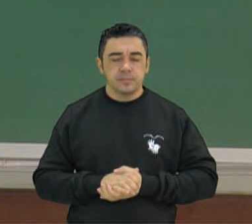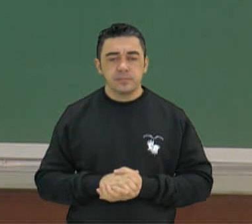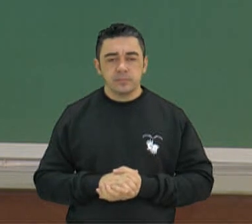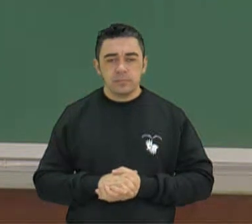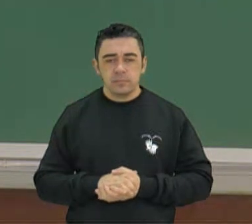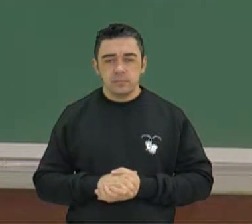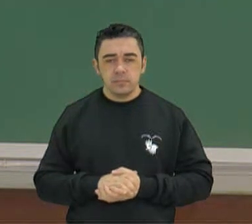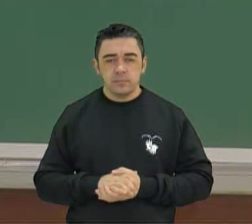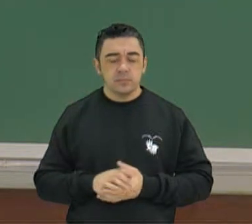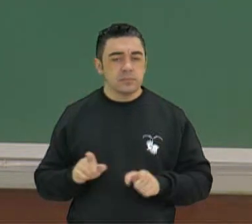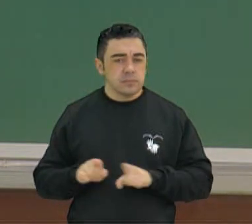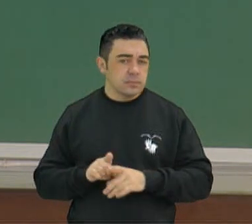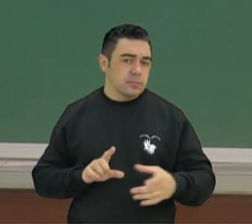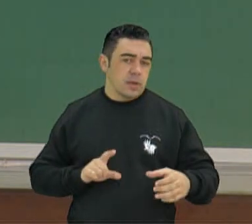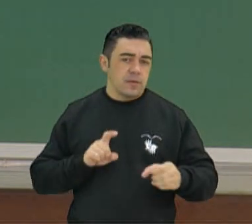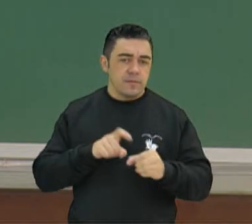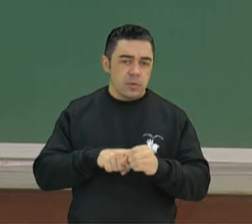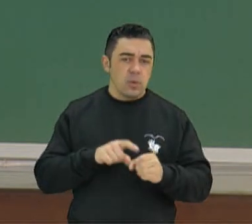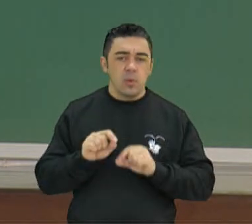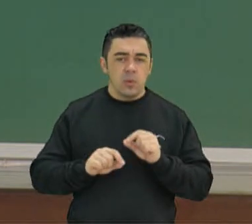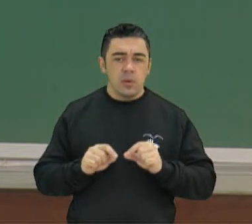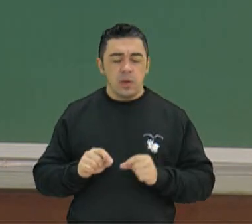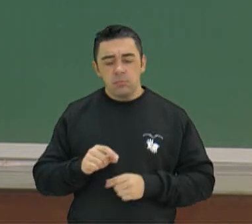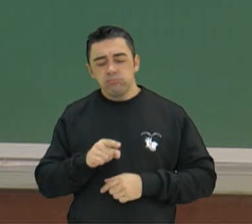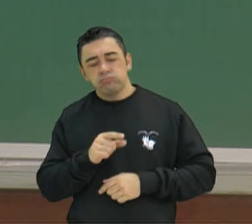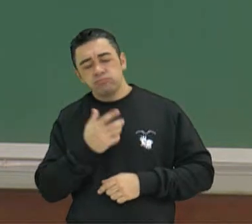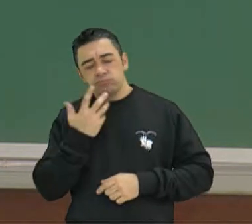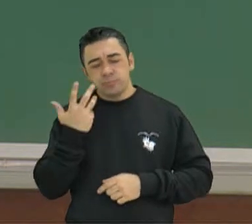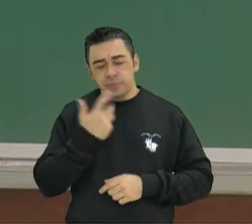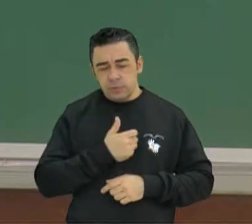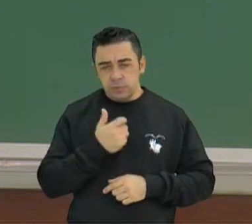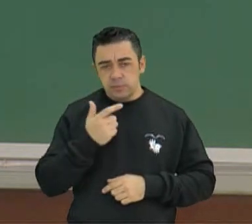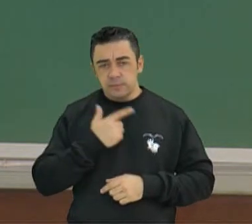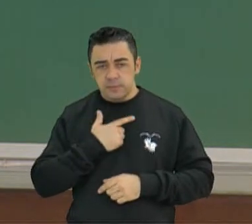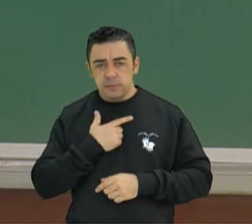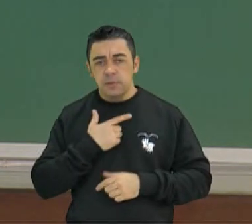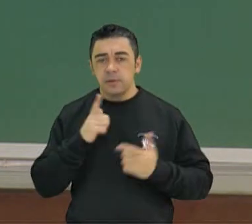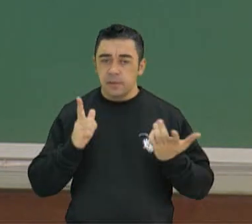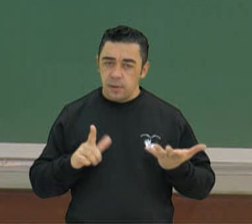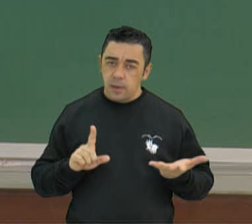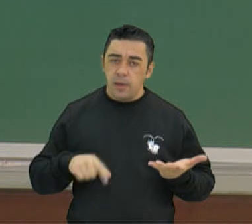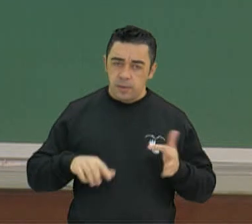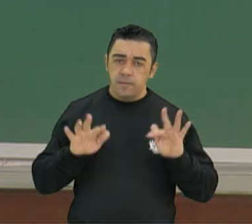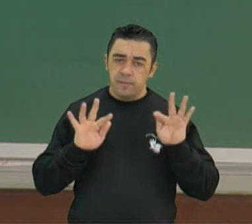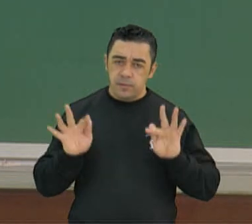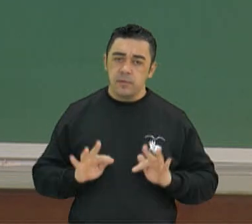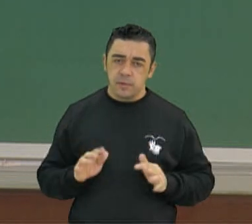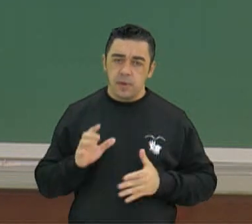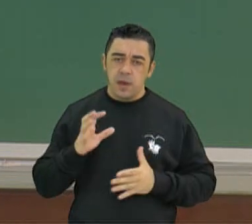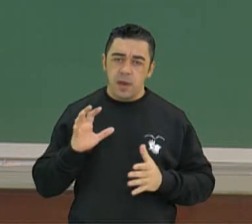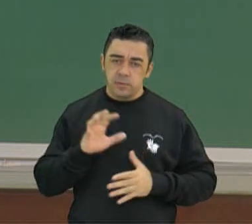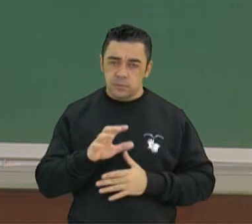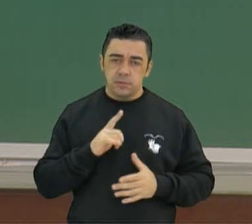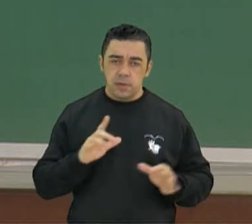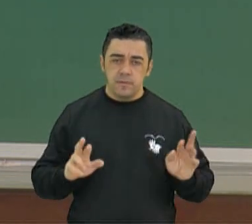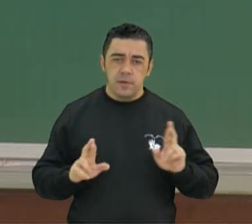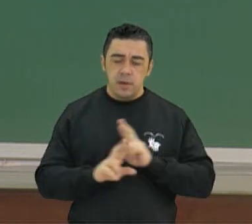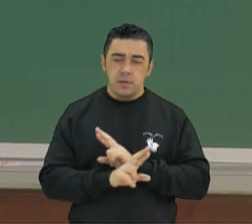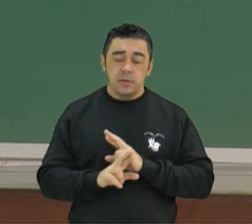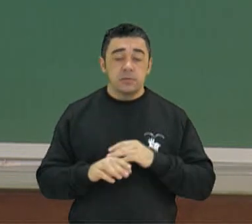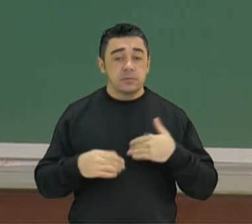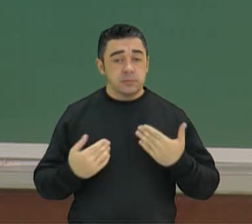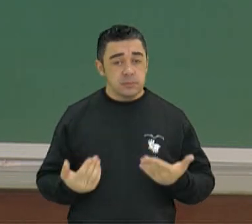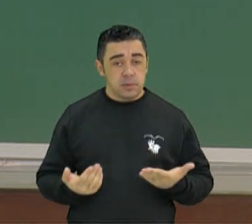e muitas vezes está vinculada à aparência. Então, a felicidade está vinculada muitas vezes à aparência. E a partir